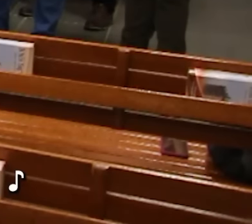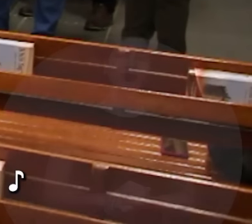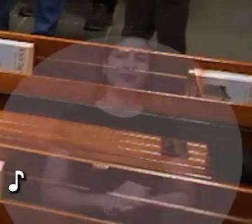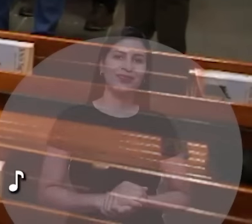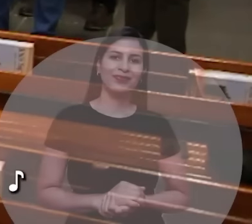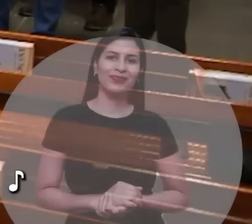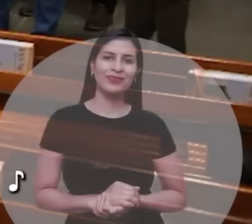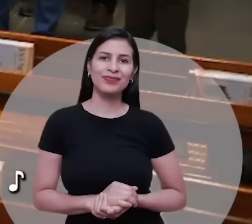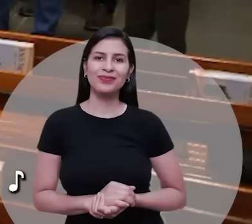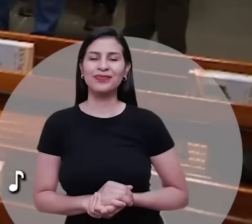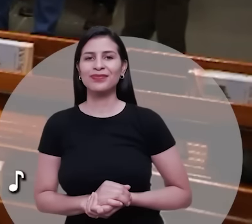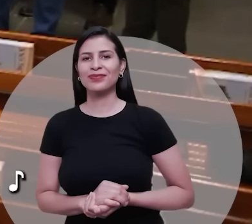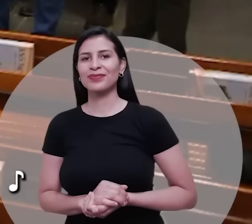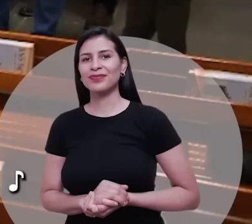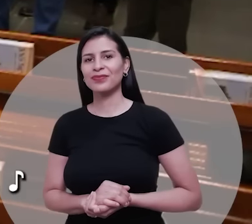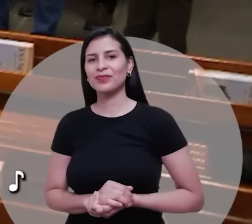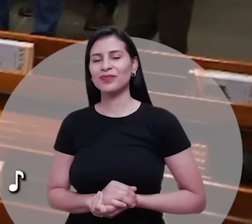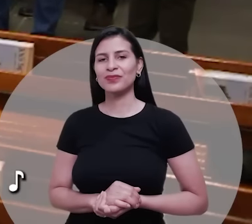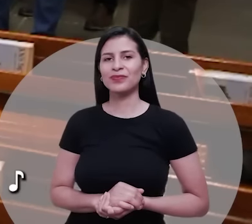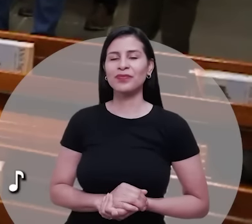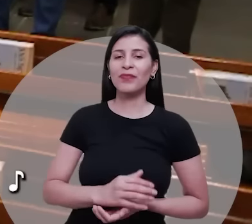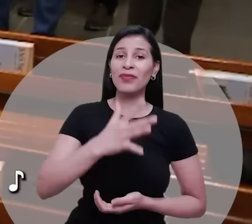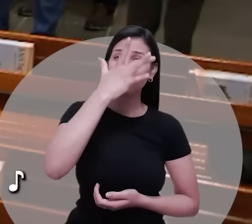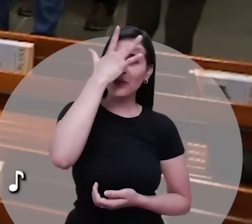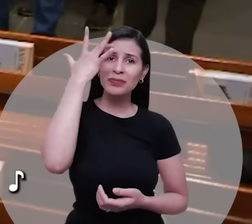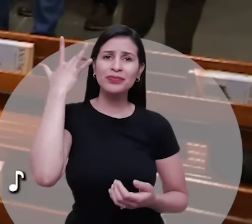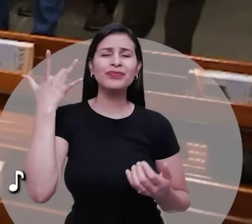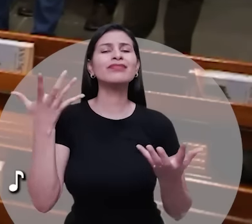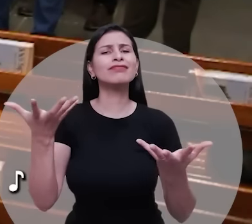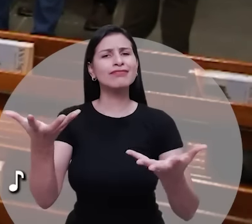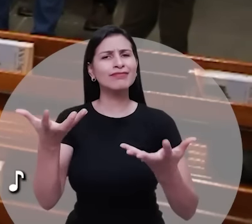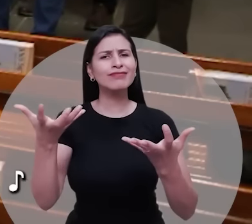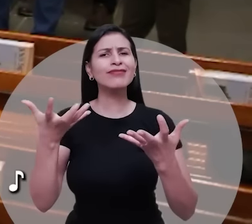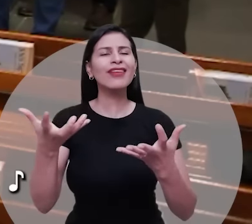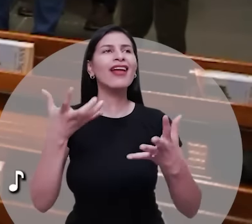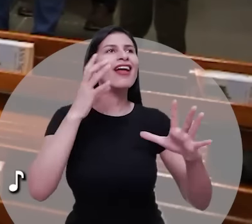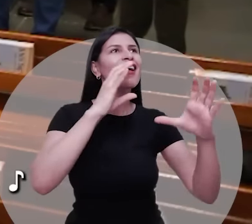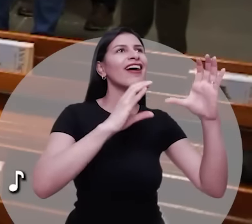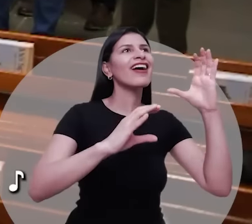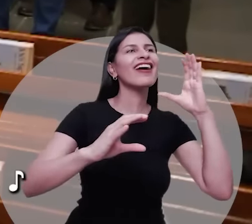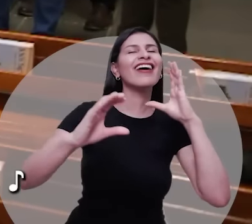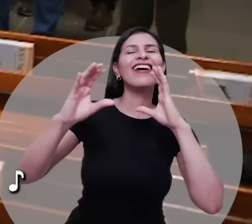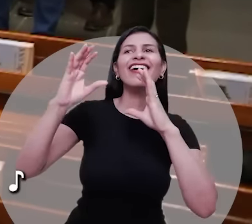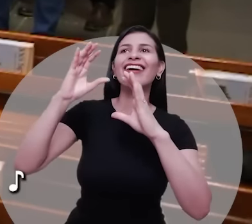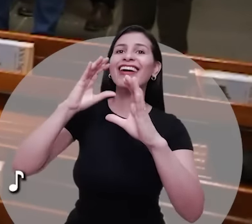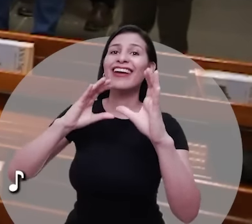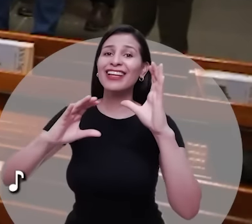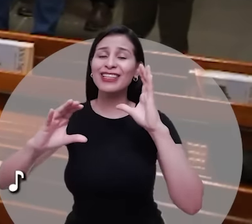Cantar o amor.